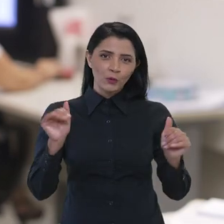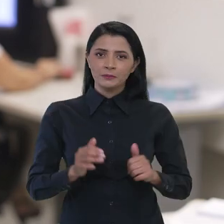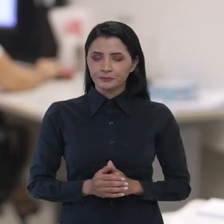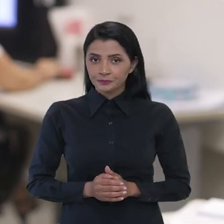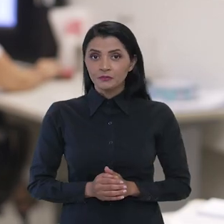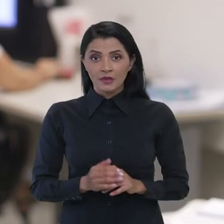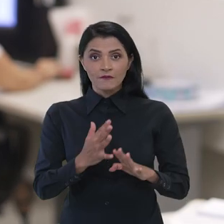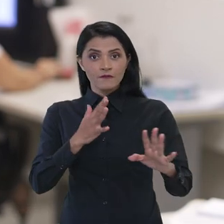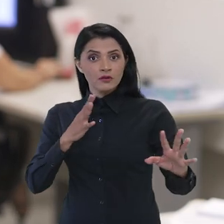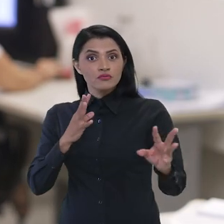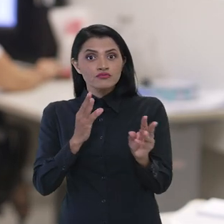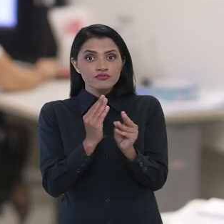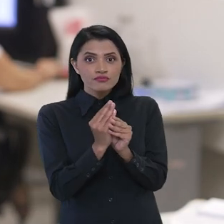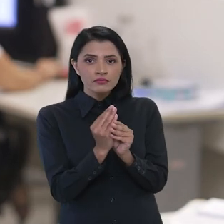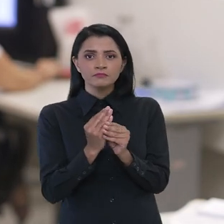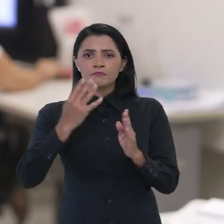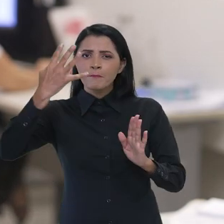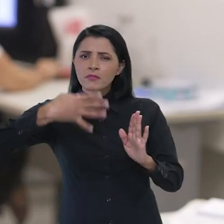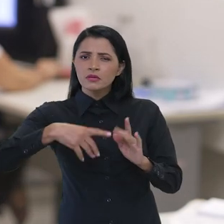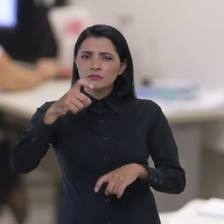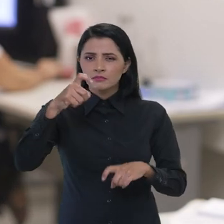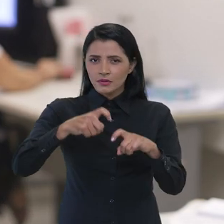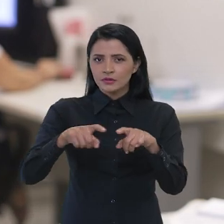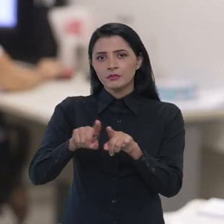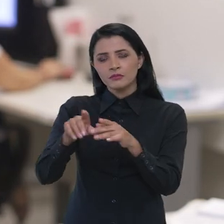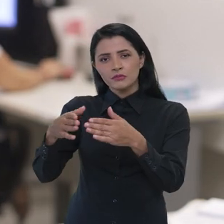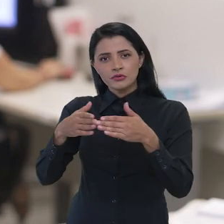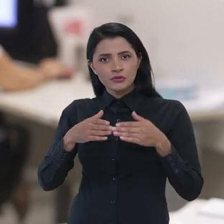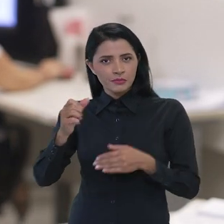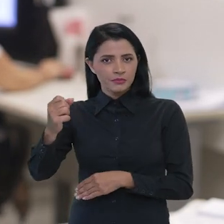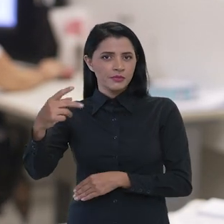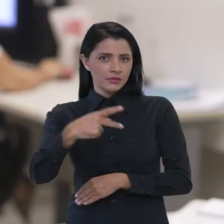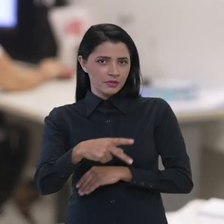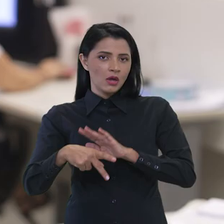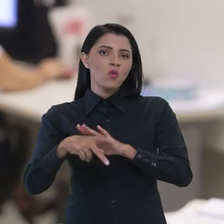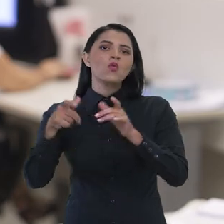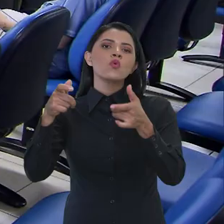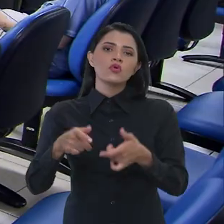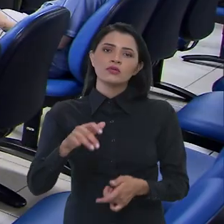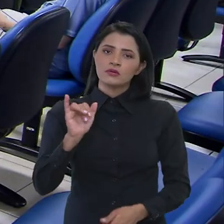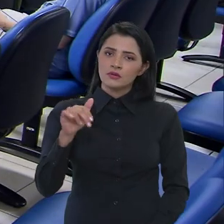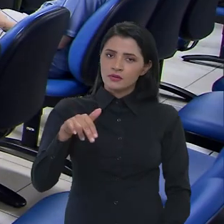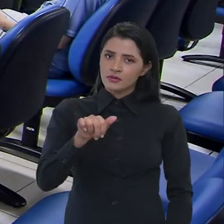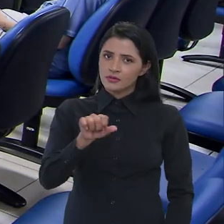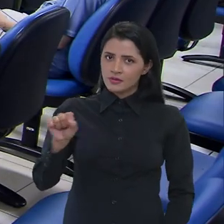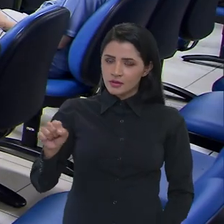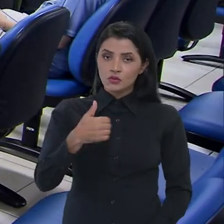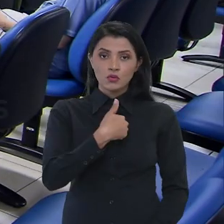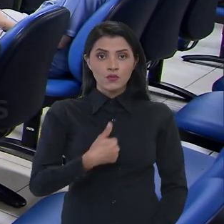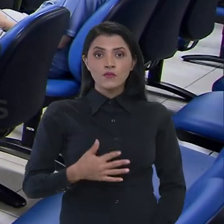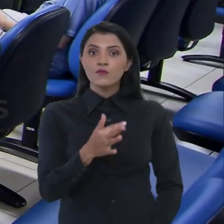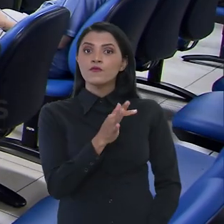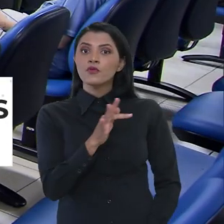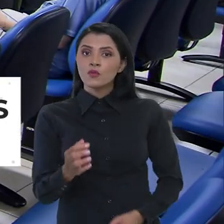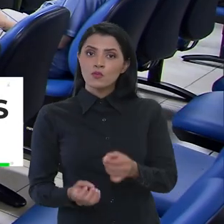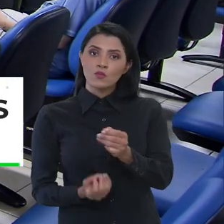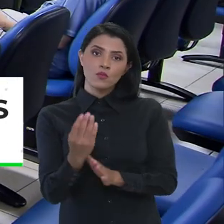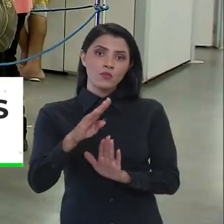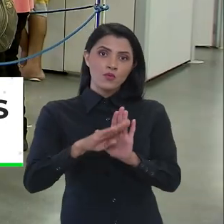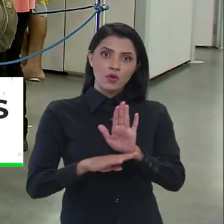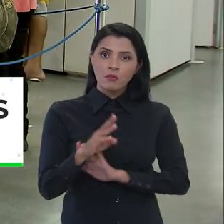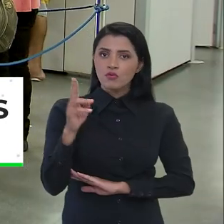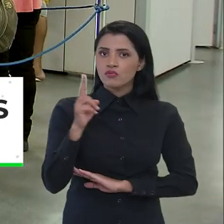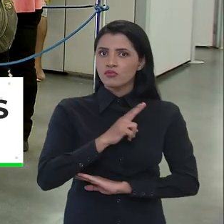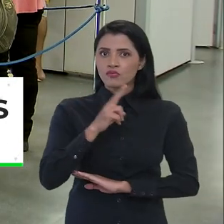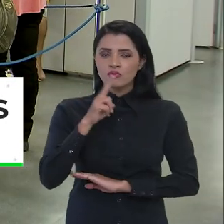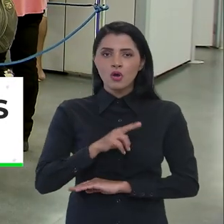Olá, para zerar as filas de perícias médicas e pedidos de aposentadorias junto ao INSS, o governo federal